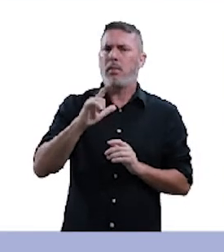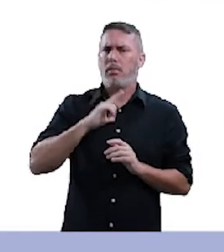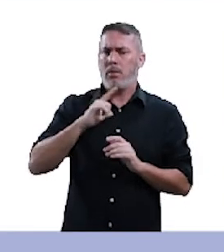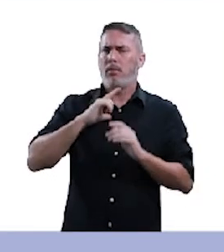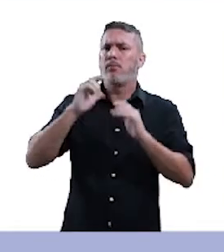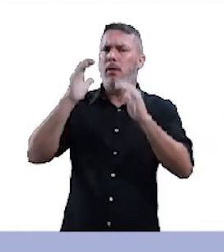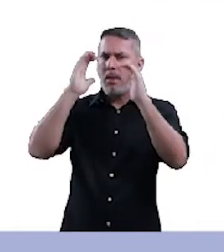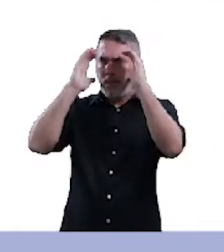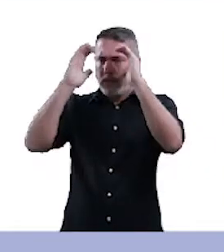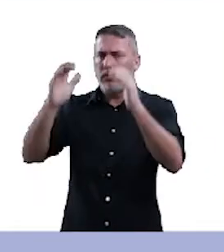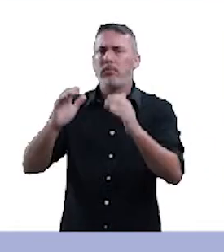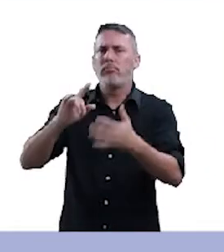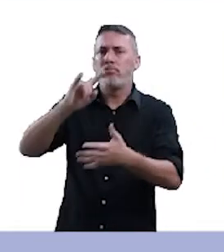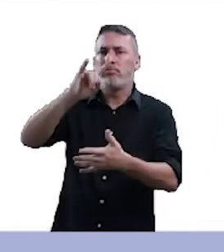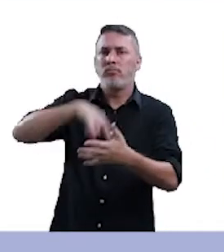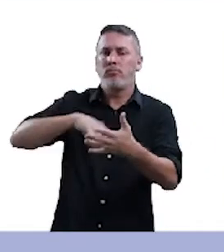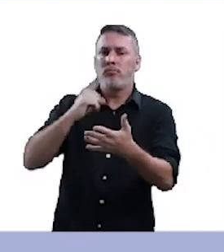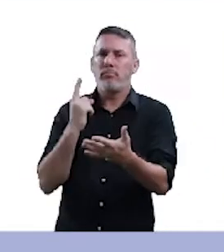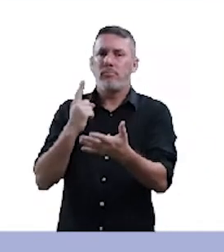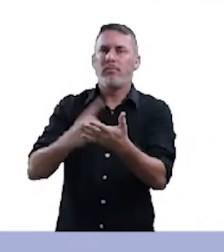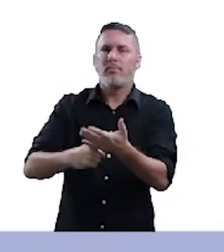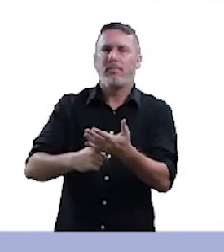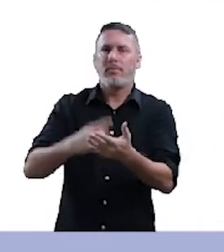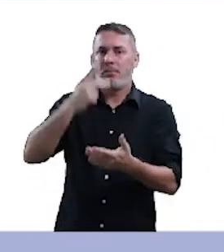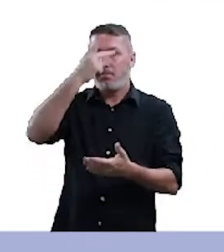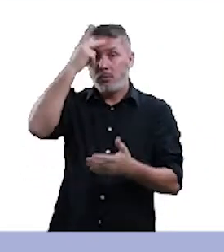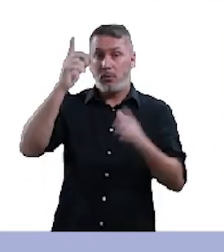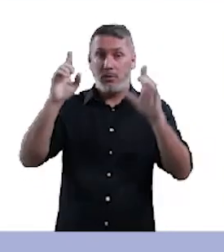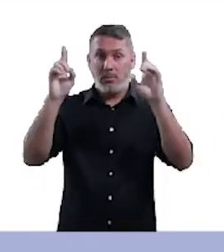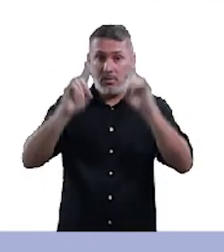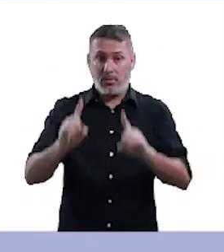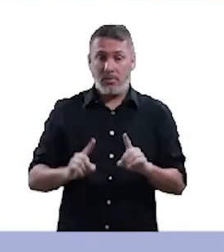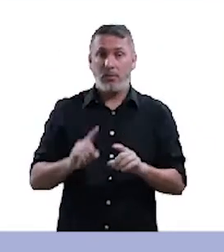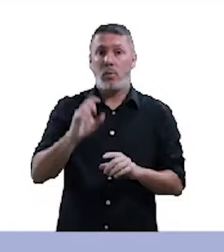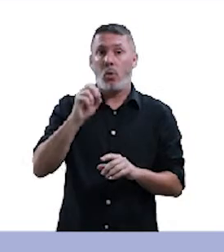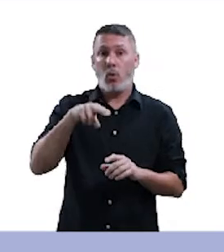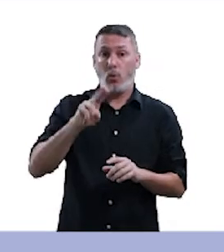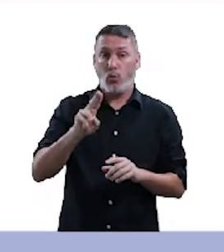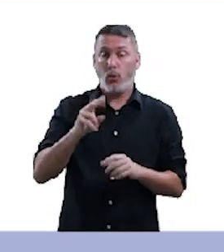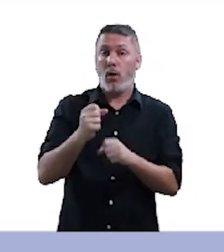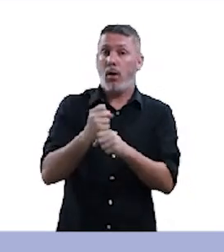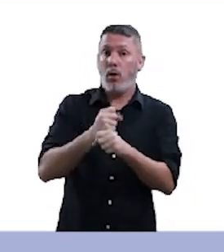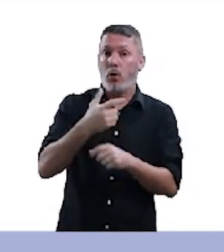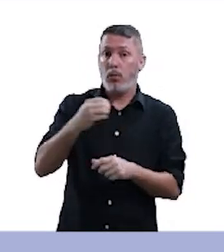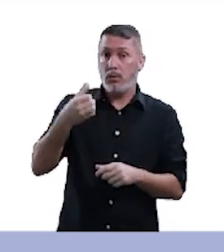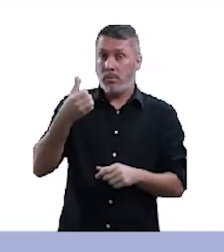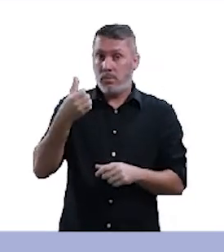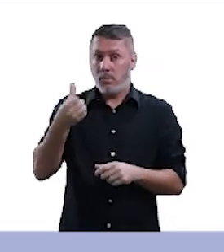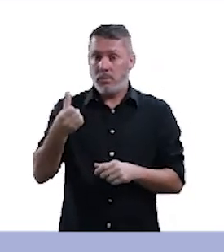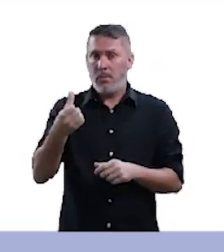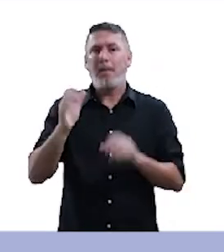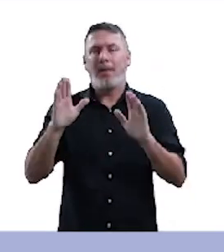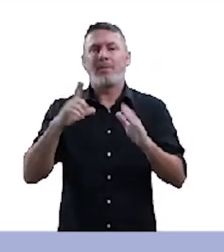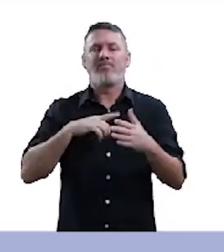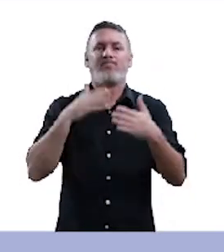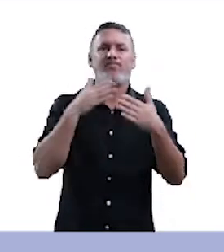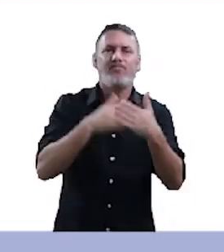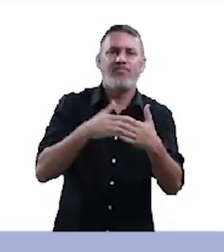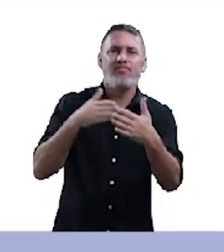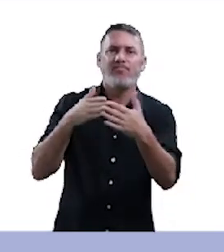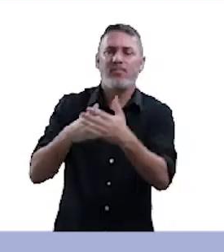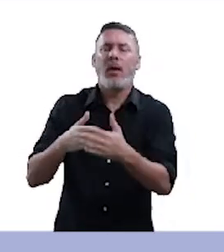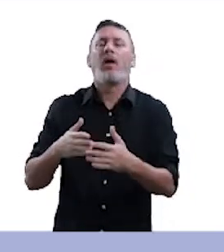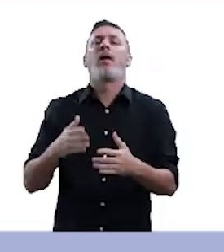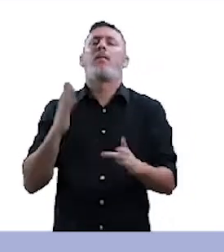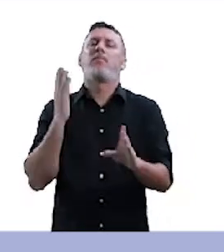da Pessoa com Deficiência, realizada em 2006 pela ONU, sua finalidade encontra obstáculos. Opa!